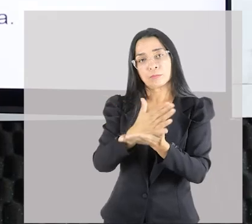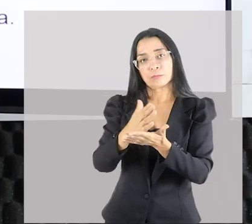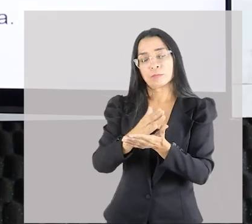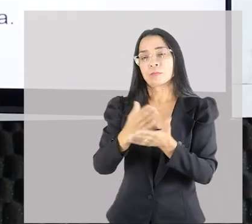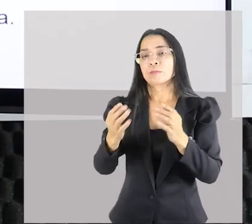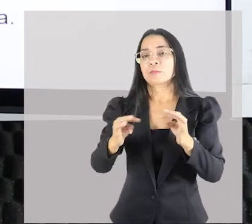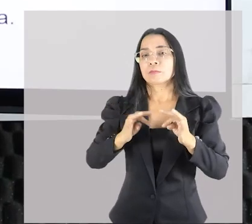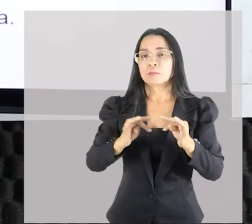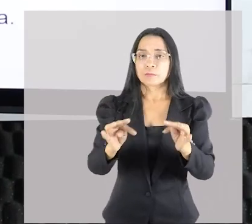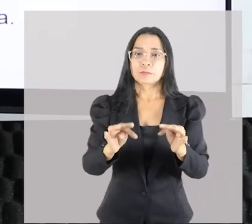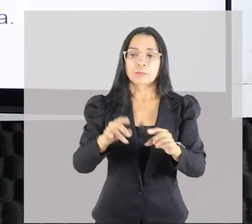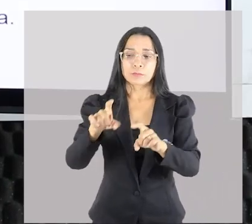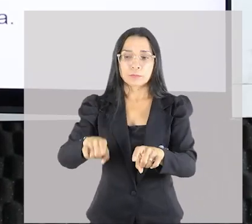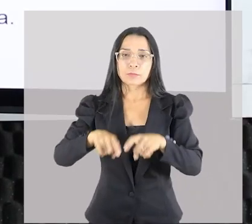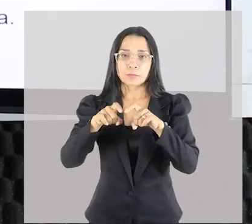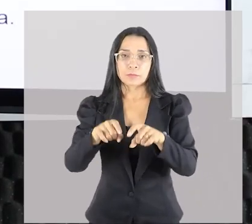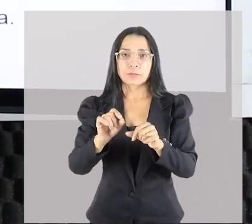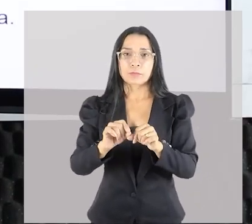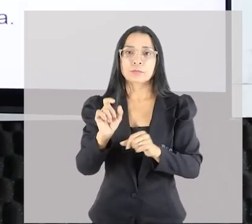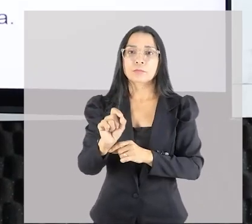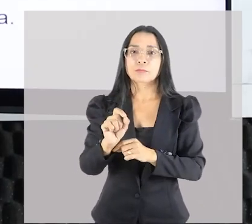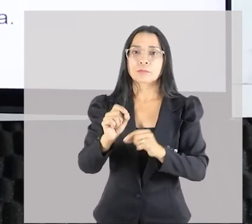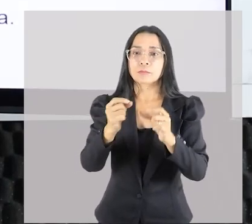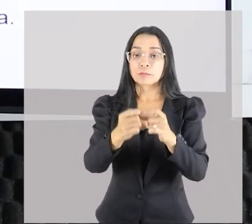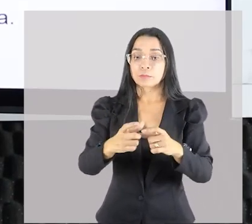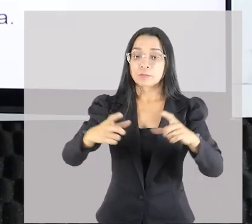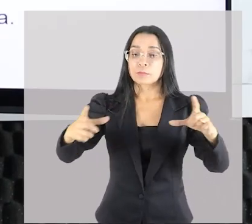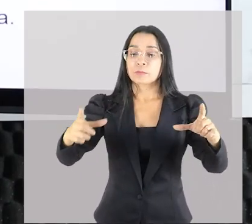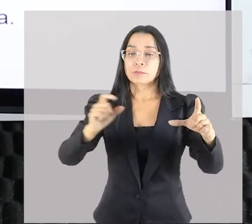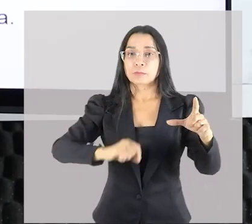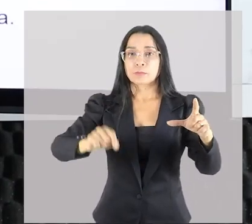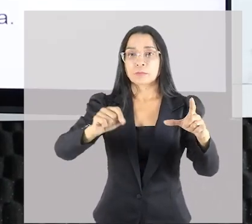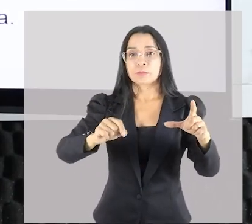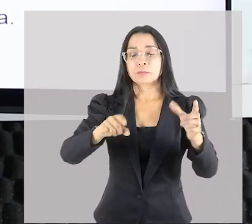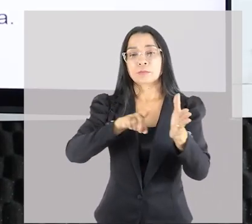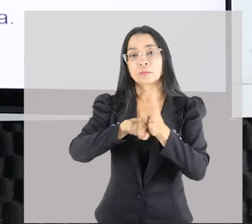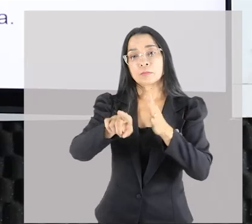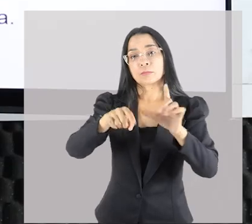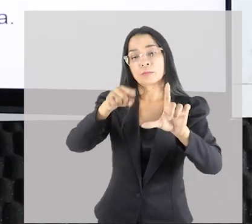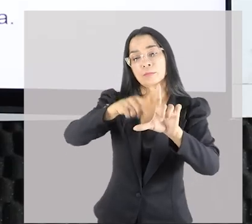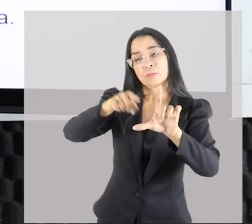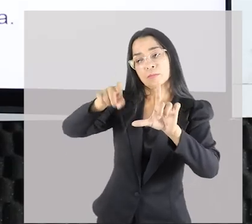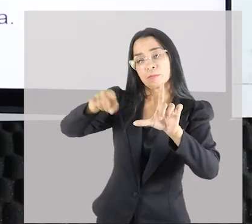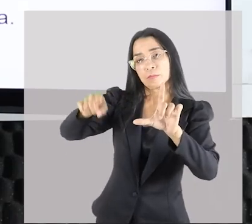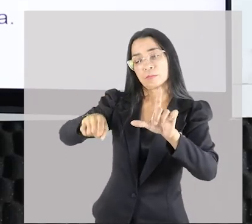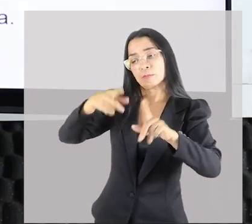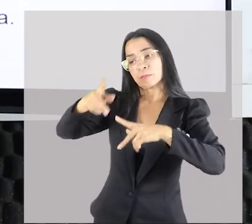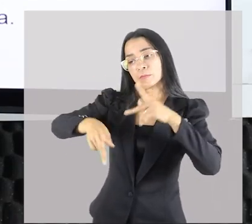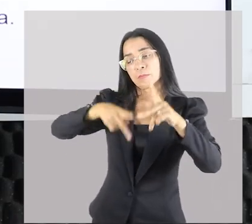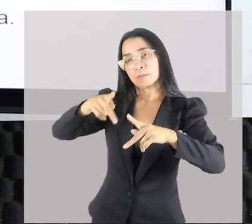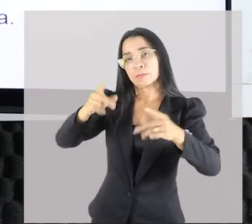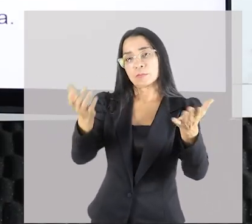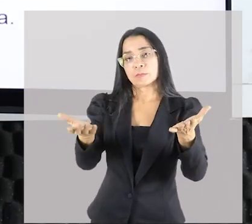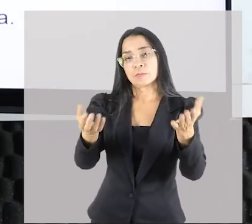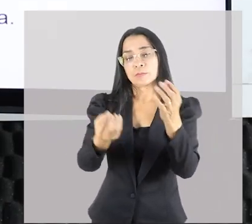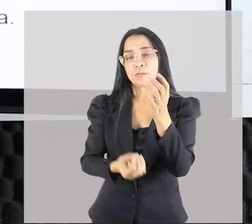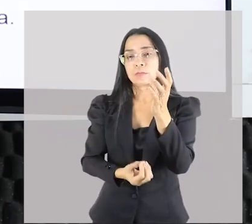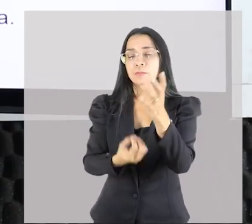agrícolas, fez com que aumentassem, né, a questão demográfica da população e isso também o nascimento